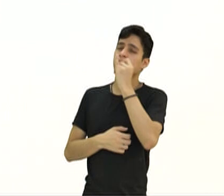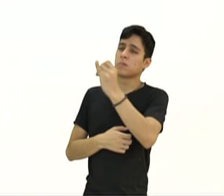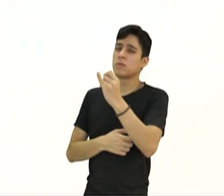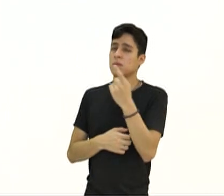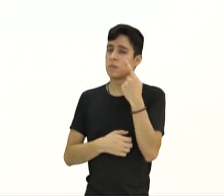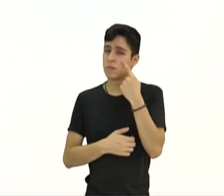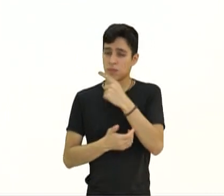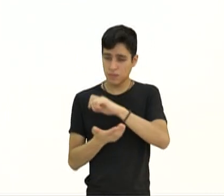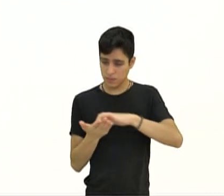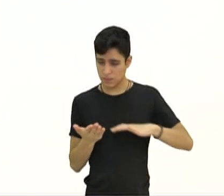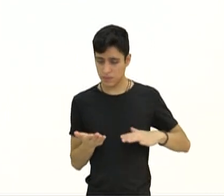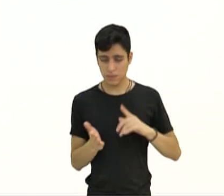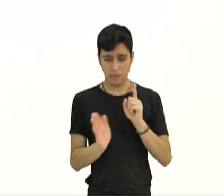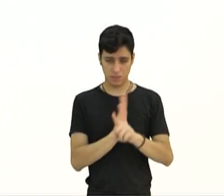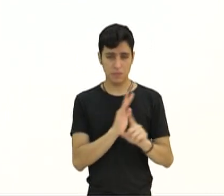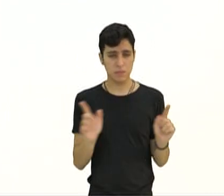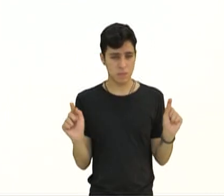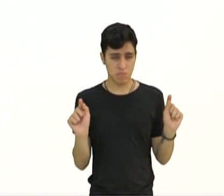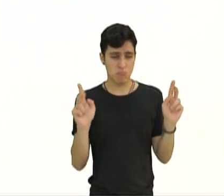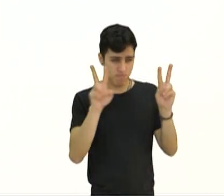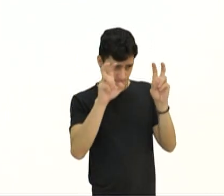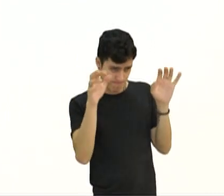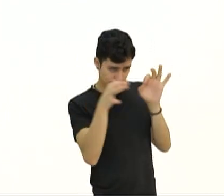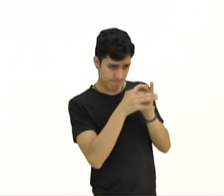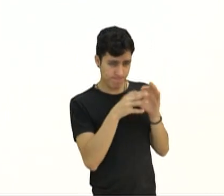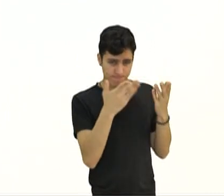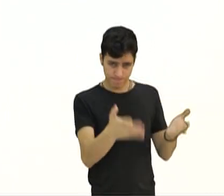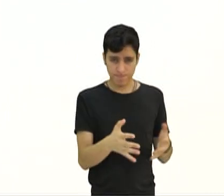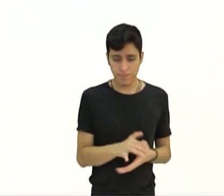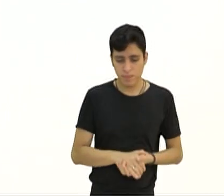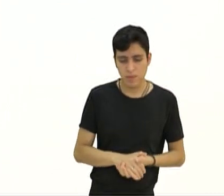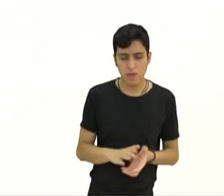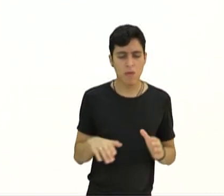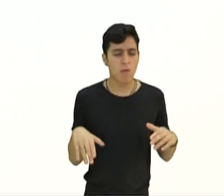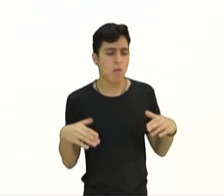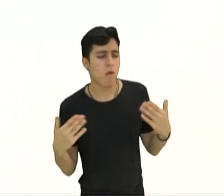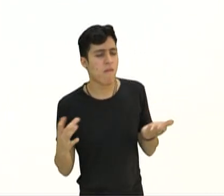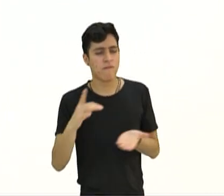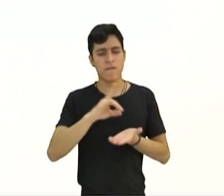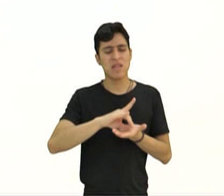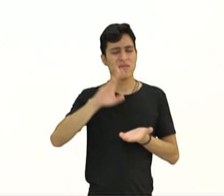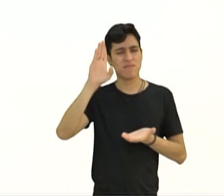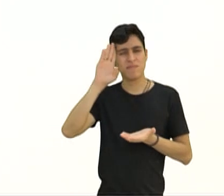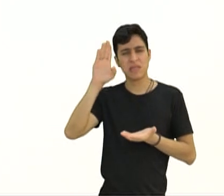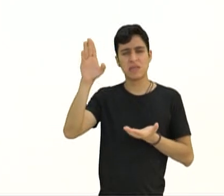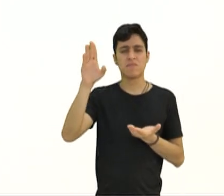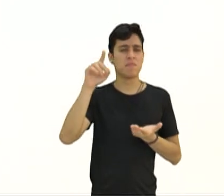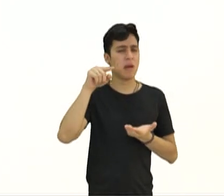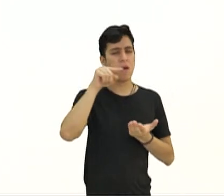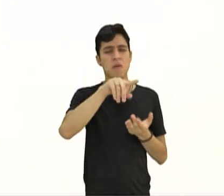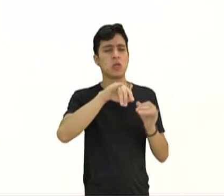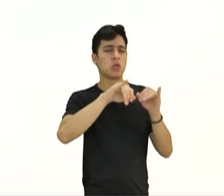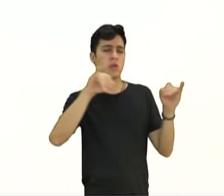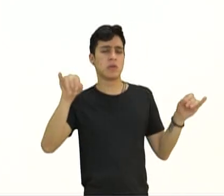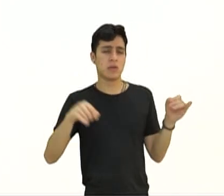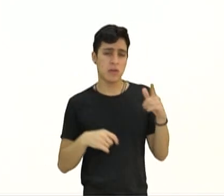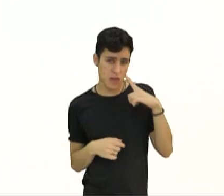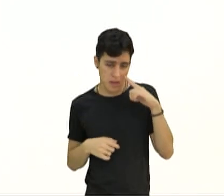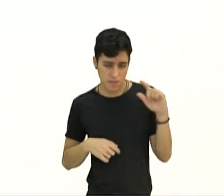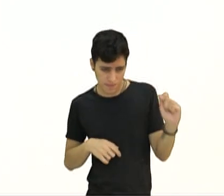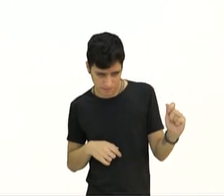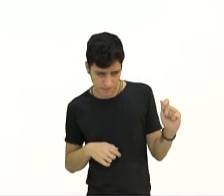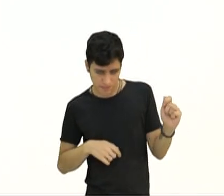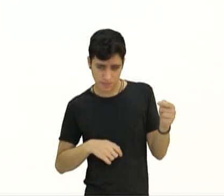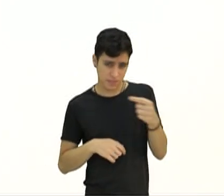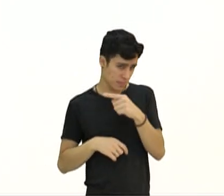o exercício, o quiz, é bem sobre isso. Qual é o fato principal veiculado pela notícia? Letra A.